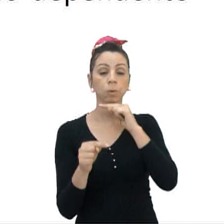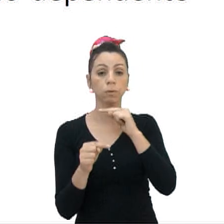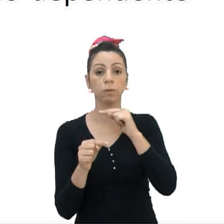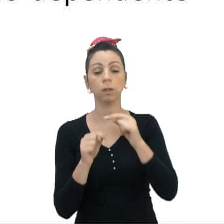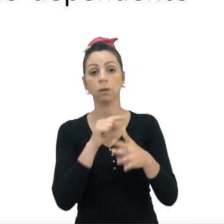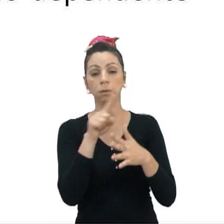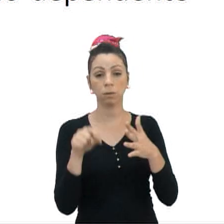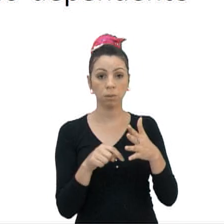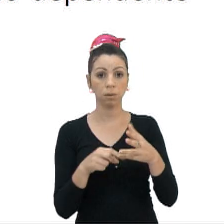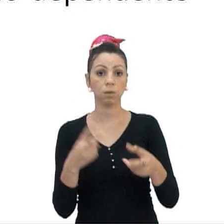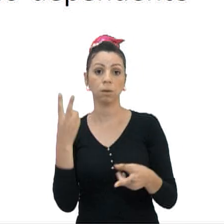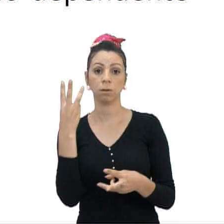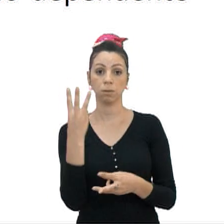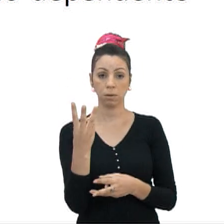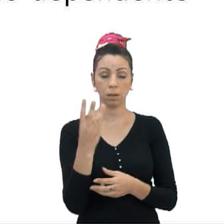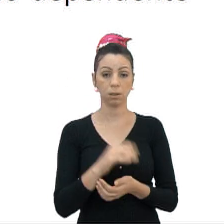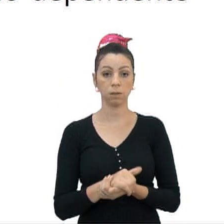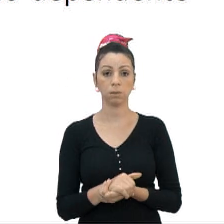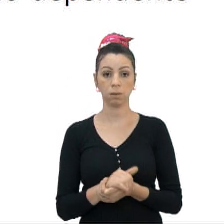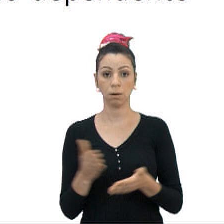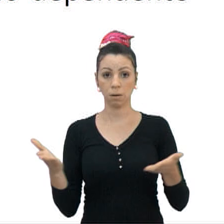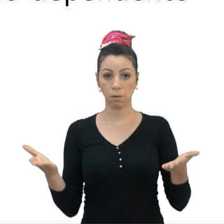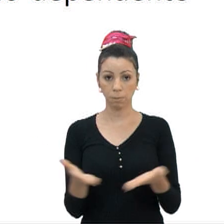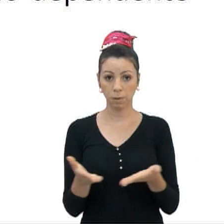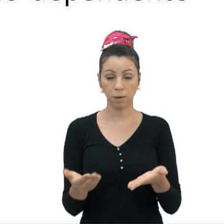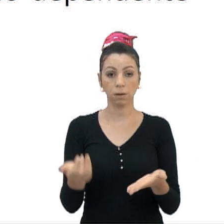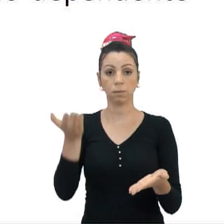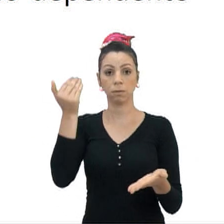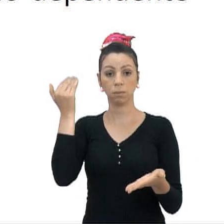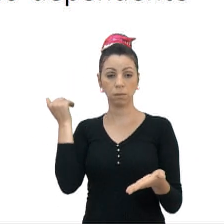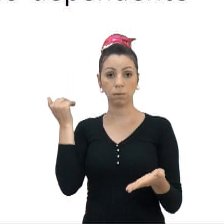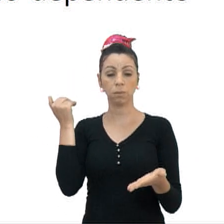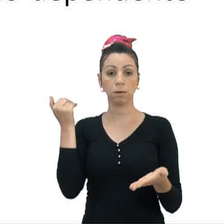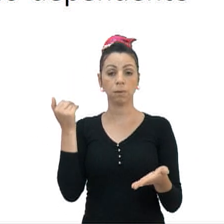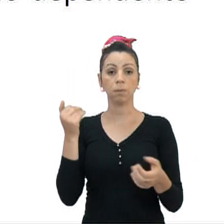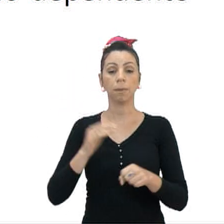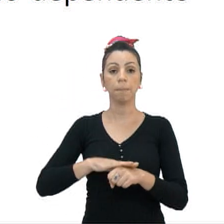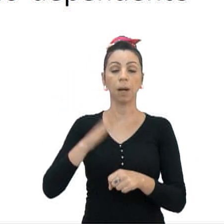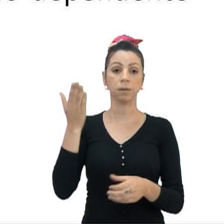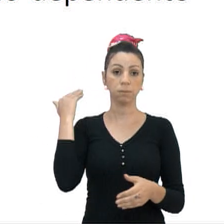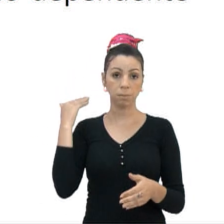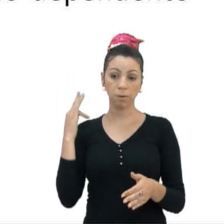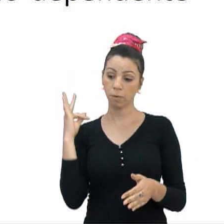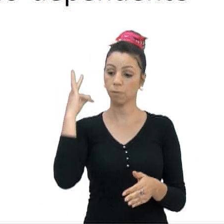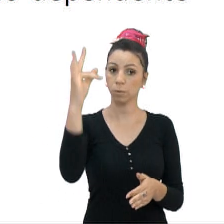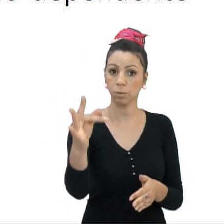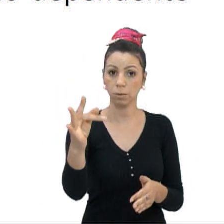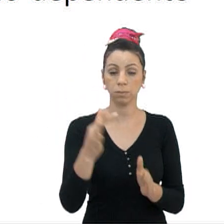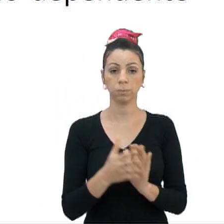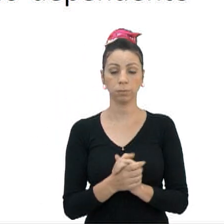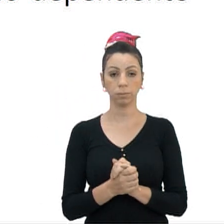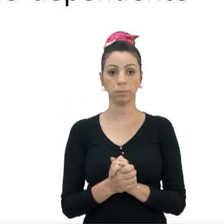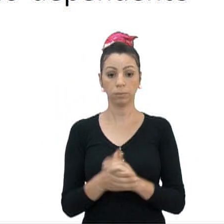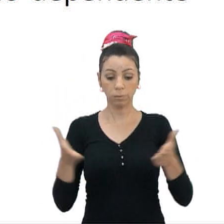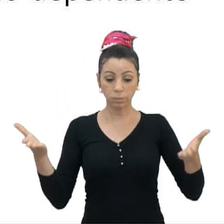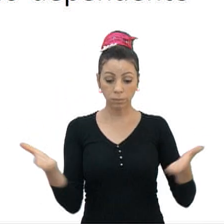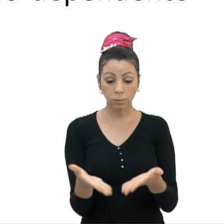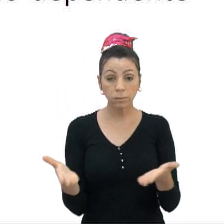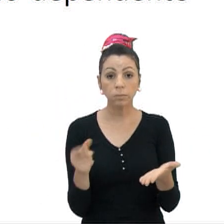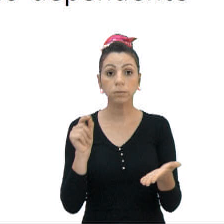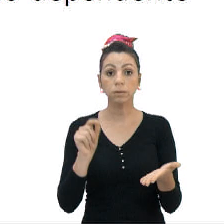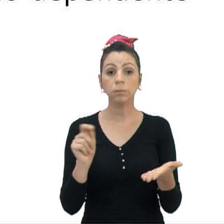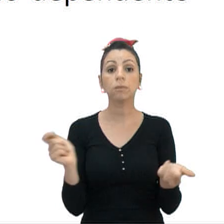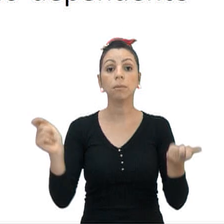somente 3 tempos, certo? Presente, pretérito, imperfeito e futuro. O presente vai expressar